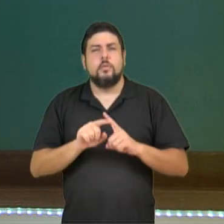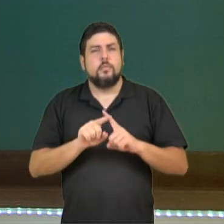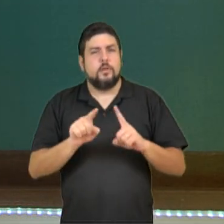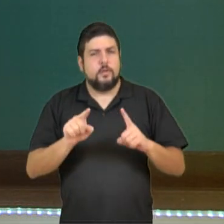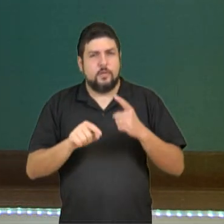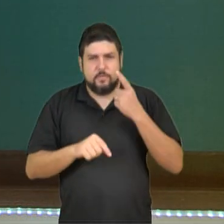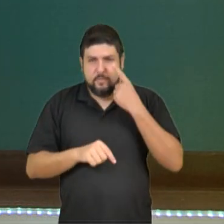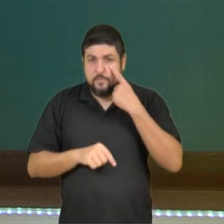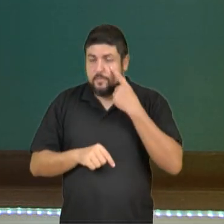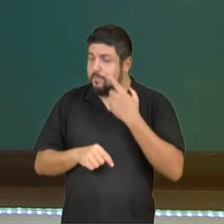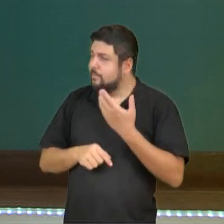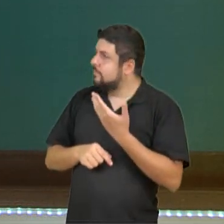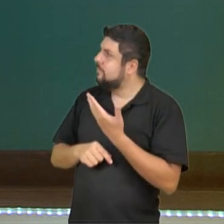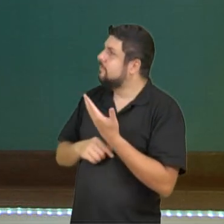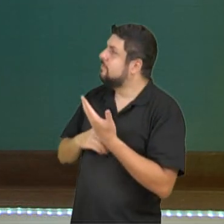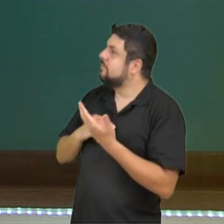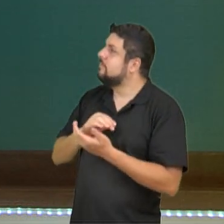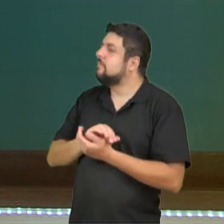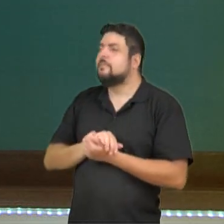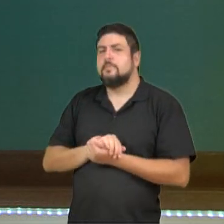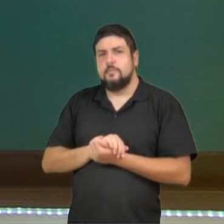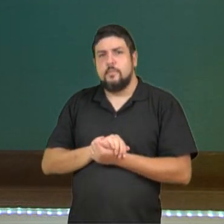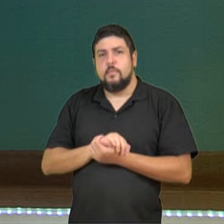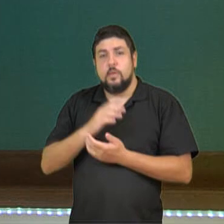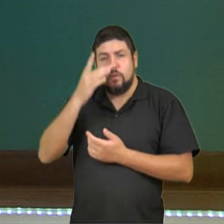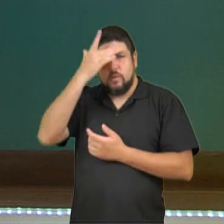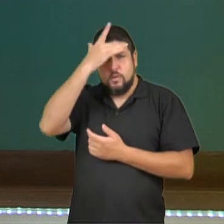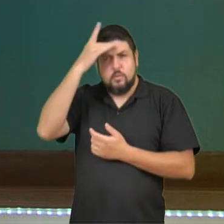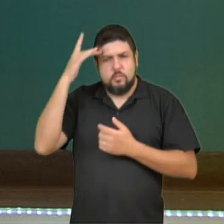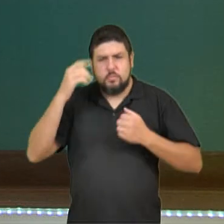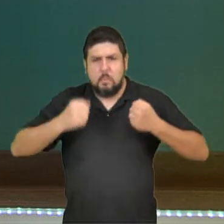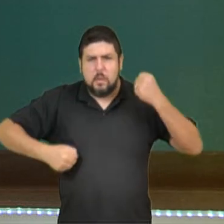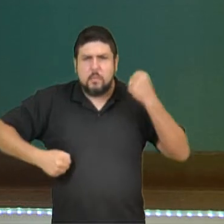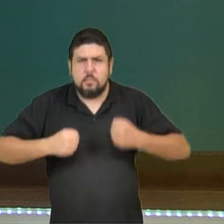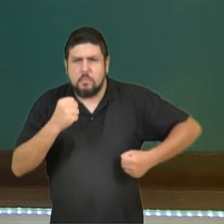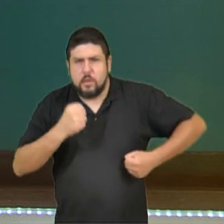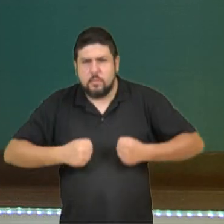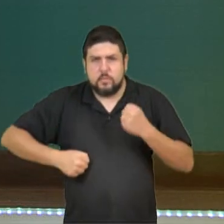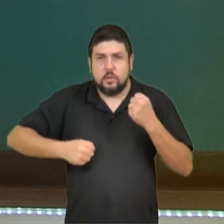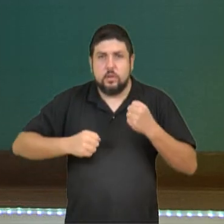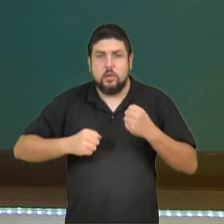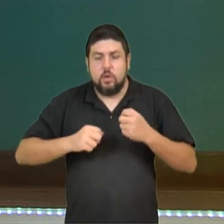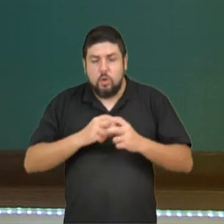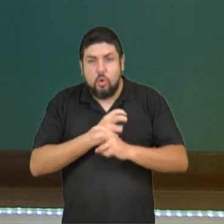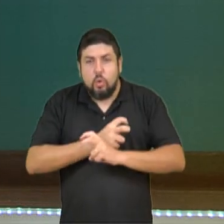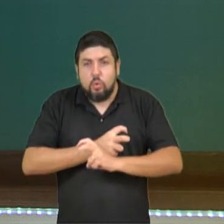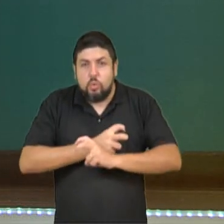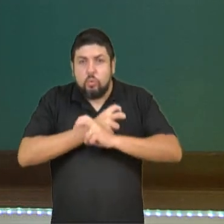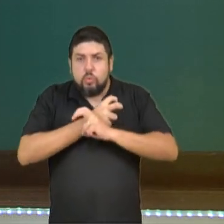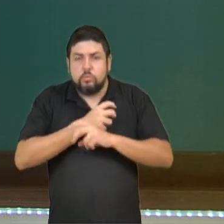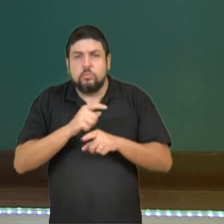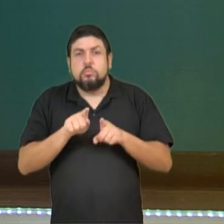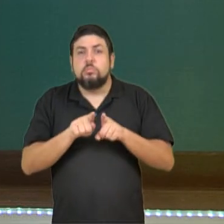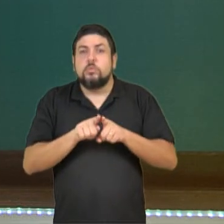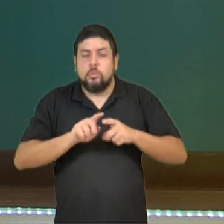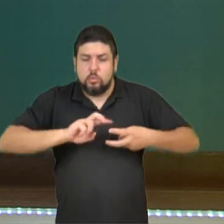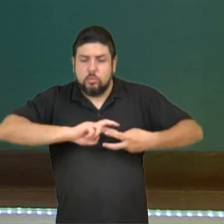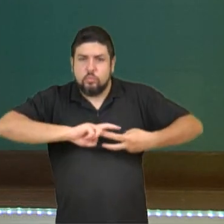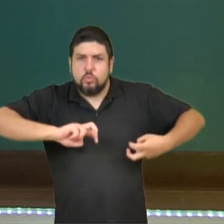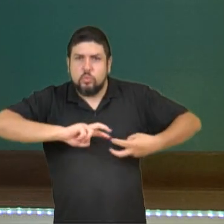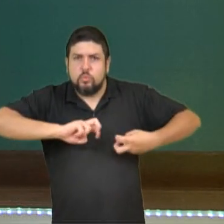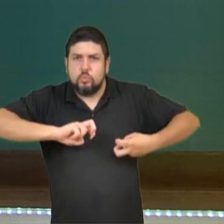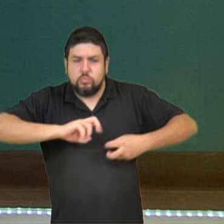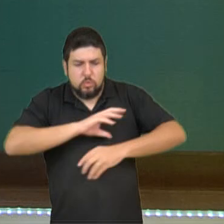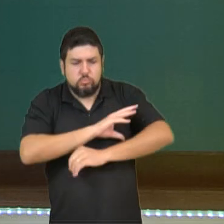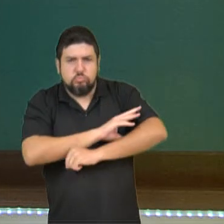pouquinho essa imagem. Quando uma pessoa está correndo, os ossos e os músculos dela estão trabalhando em conjunto